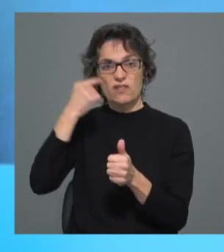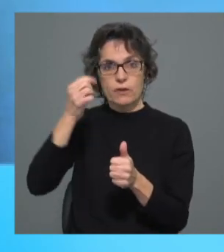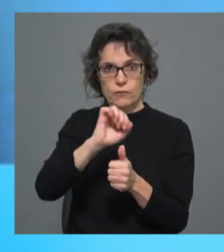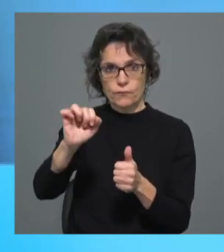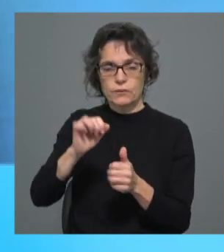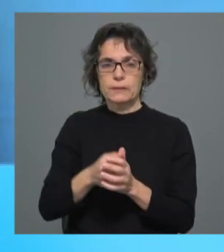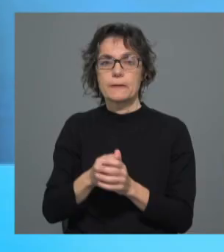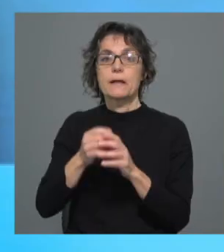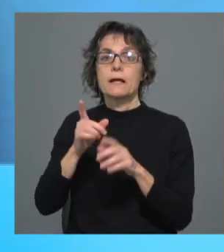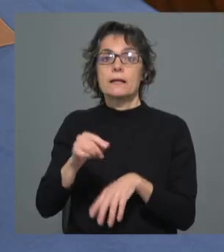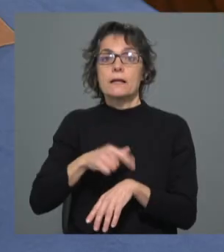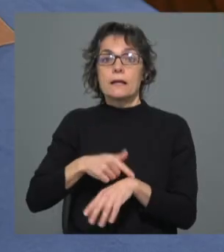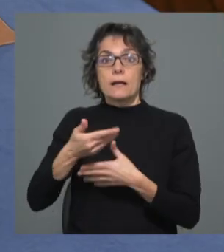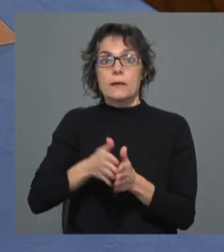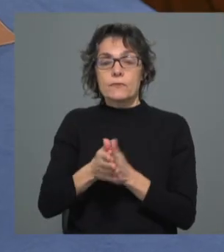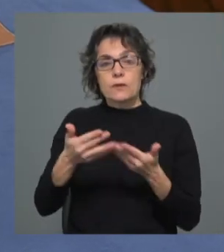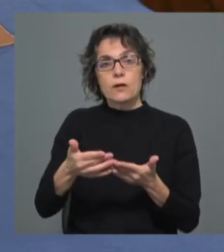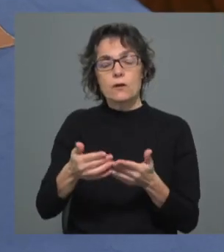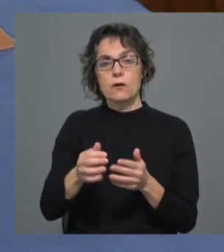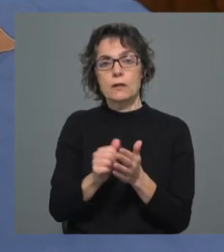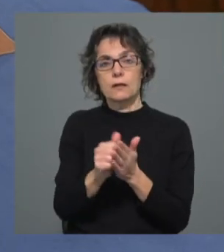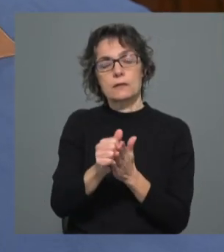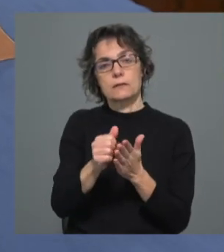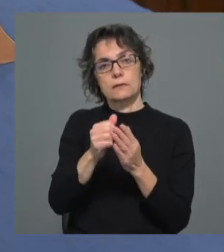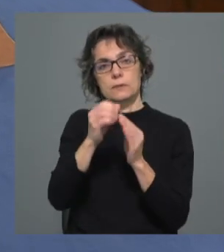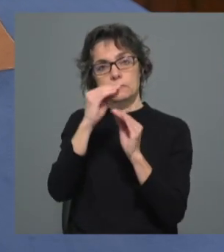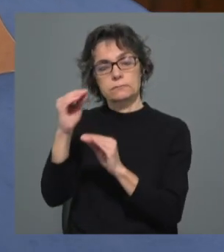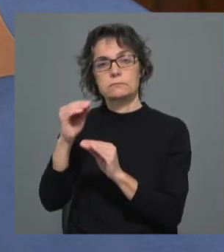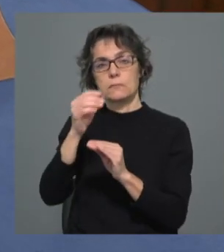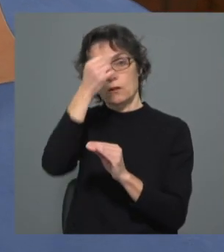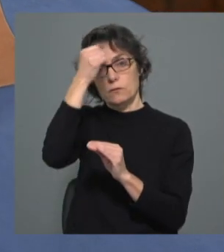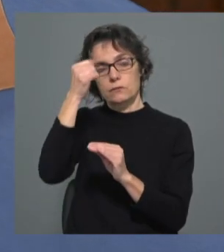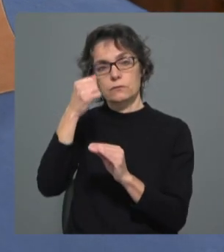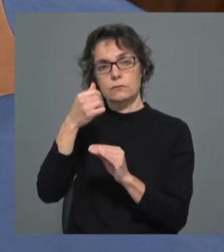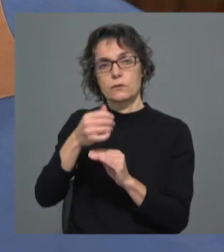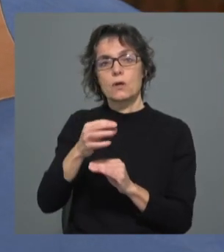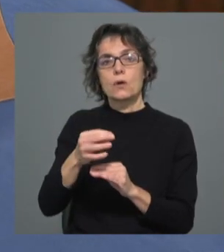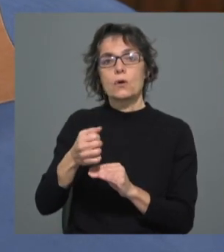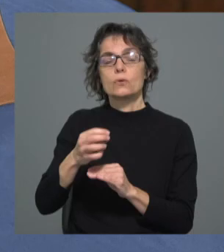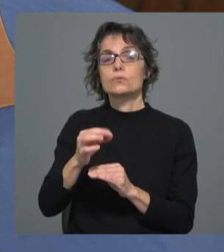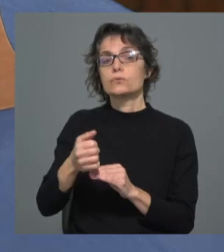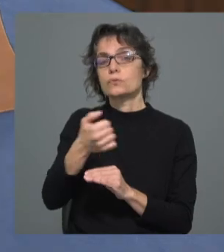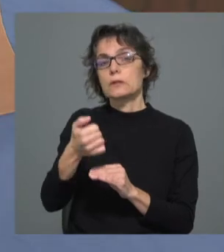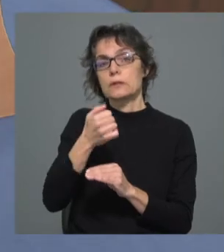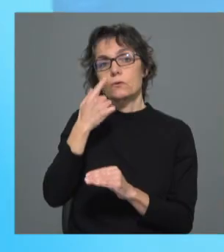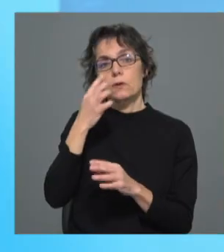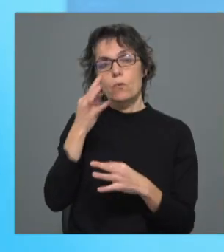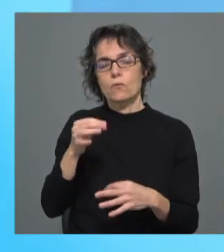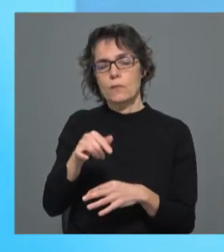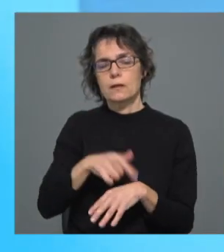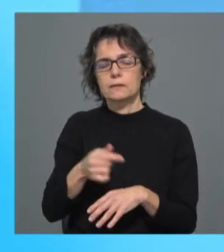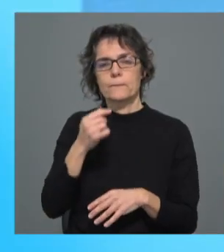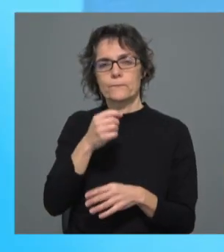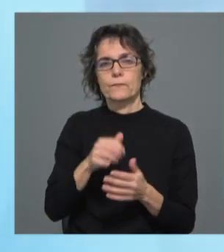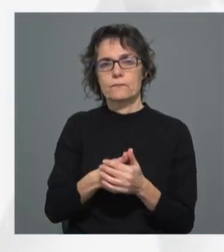para olhar a liturgia do próximo domingo, quinto domingo do Tempo Comum, e vamos escutar o Evangelho de